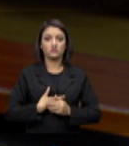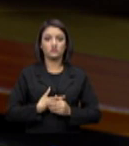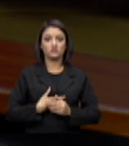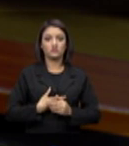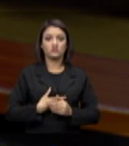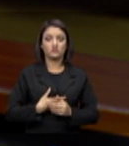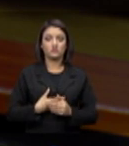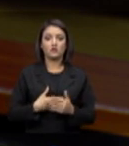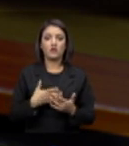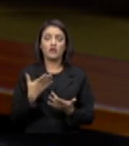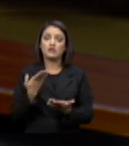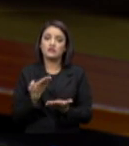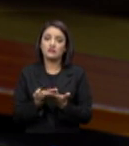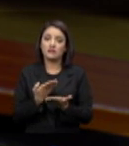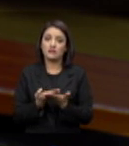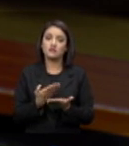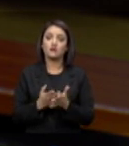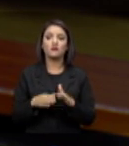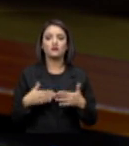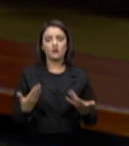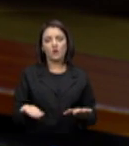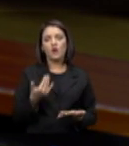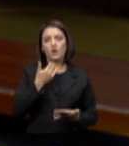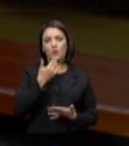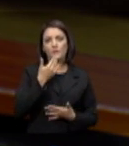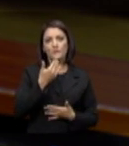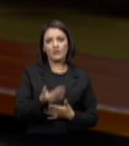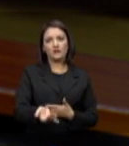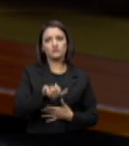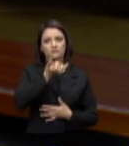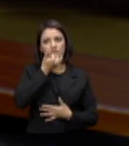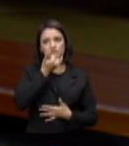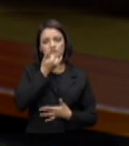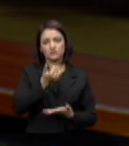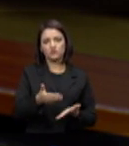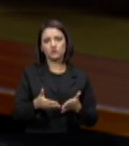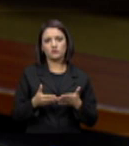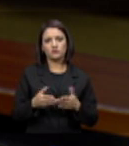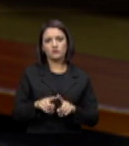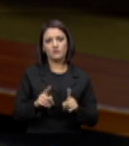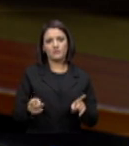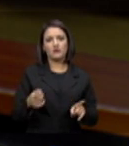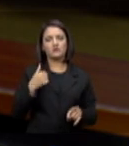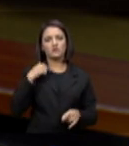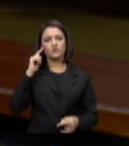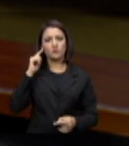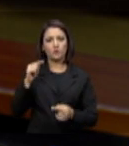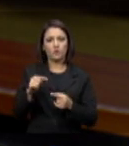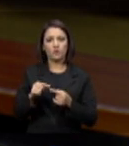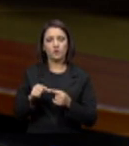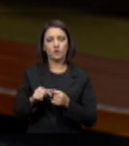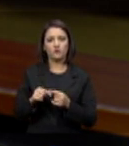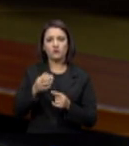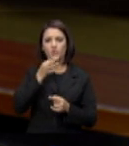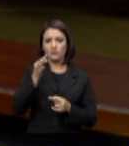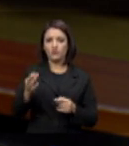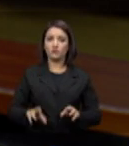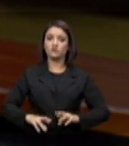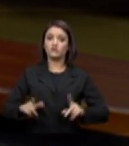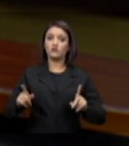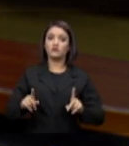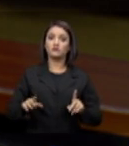para fazer referente a que eu peço todas as eliminativismo relator e vou acompanhar a divergência